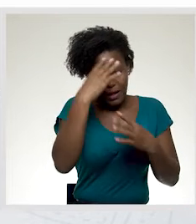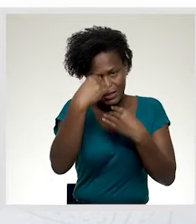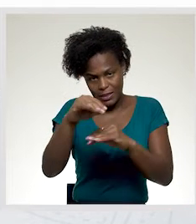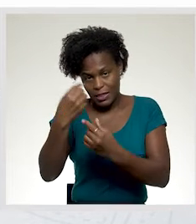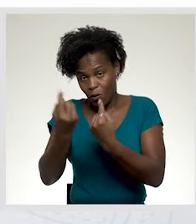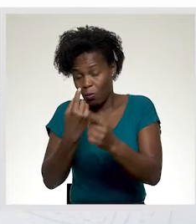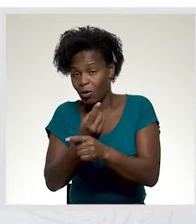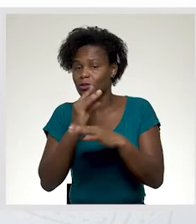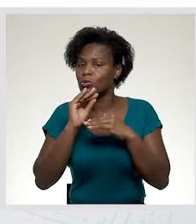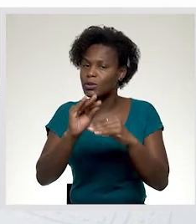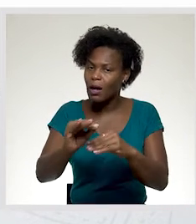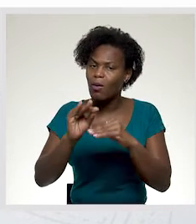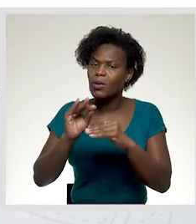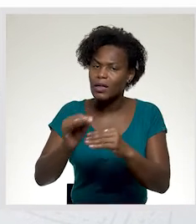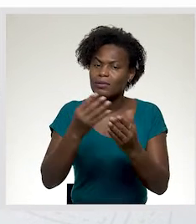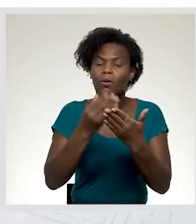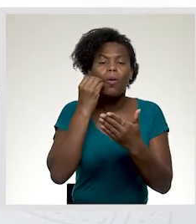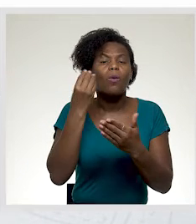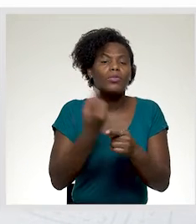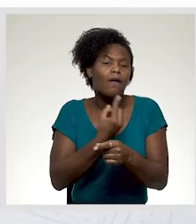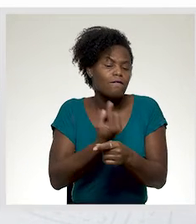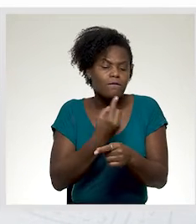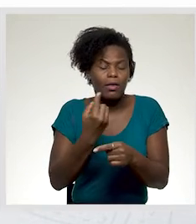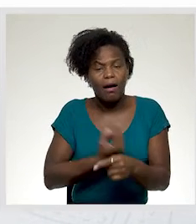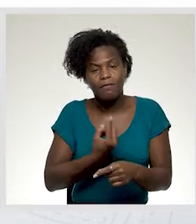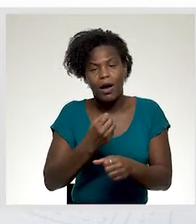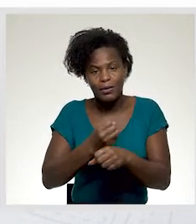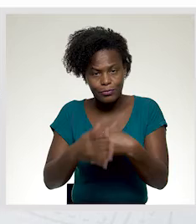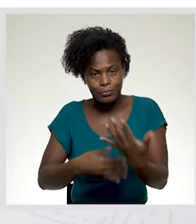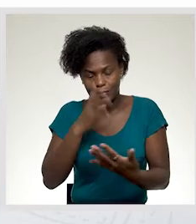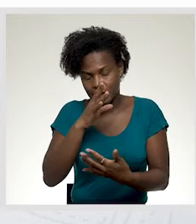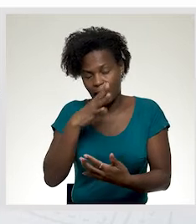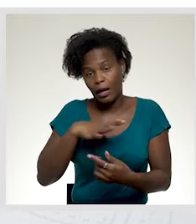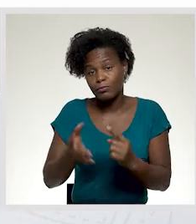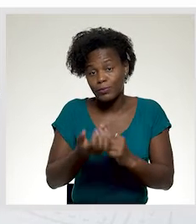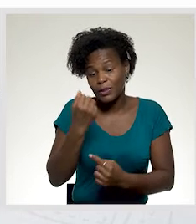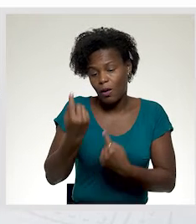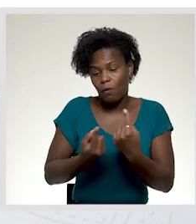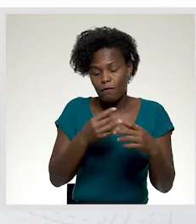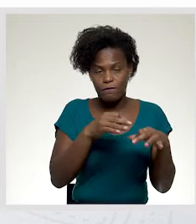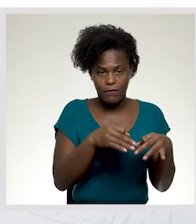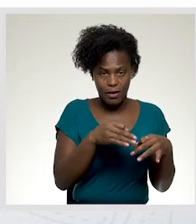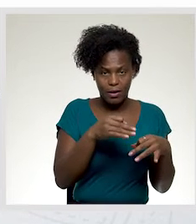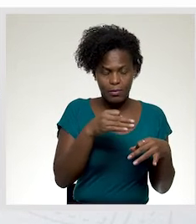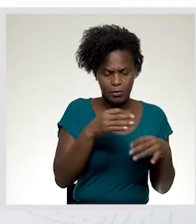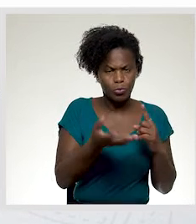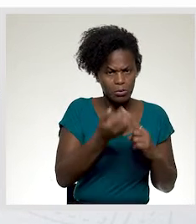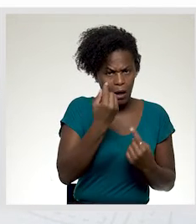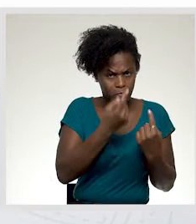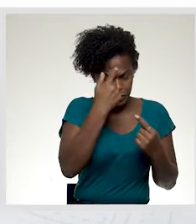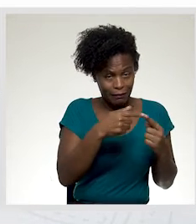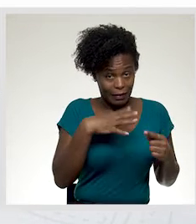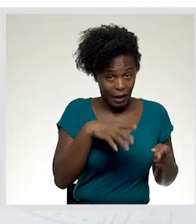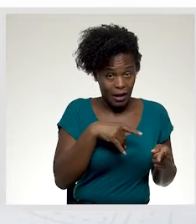coisa, dá conselhos de como devemos agir se quisermos atingir determinado fim. Alguns nomes